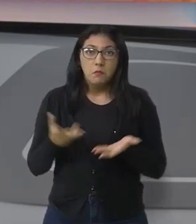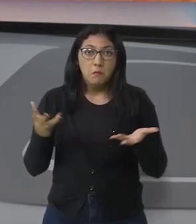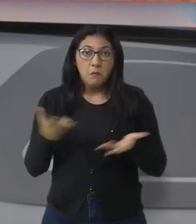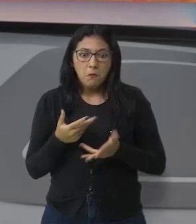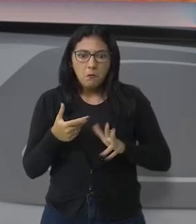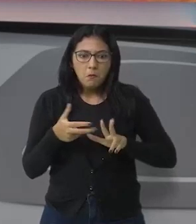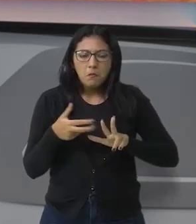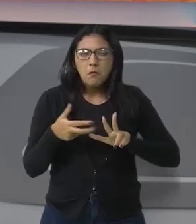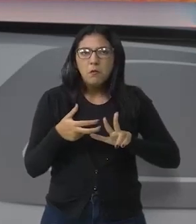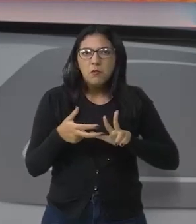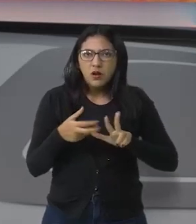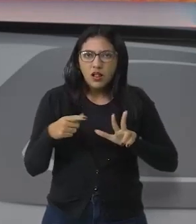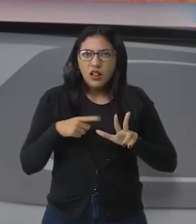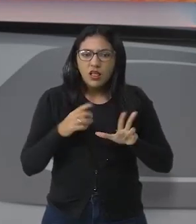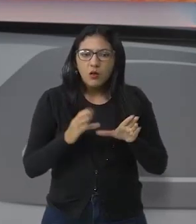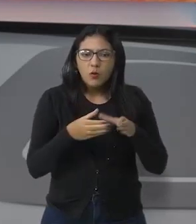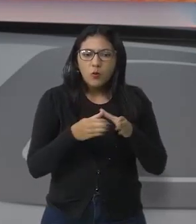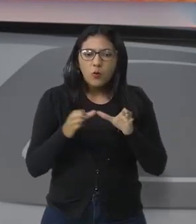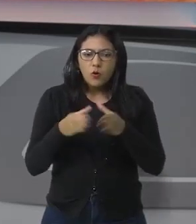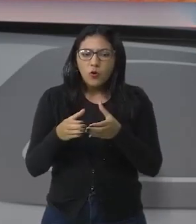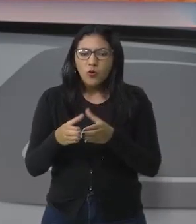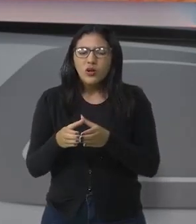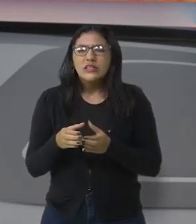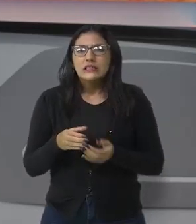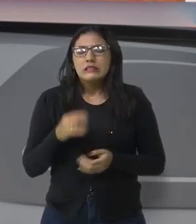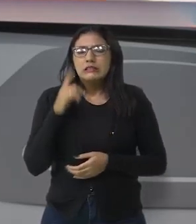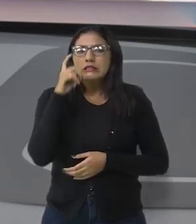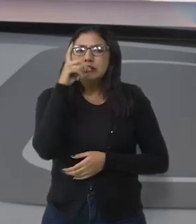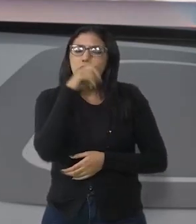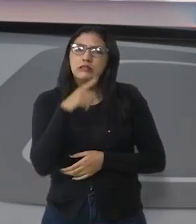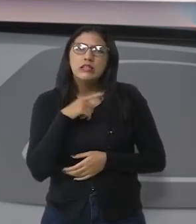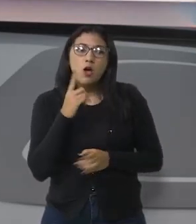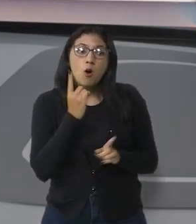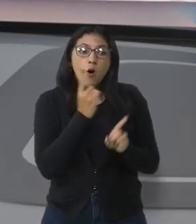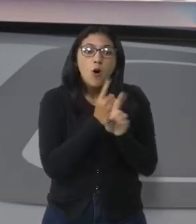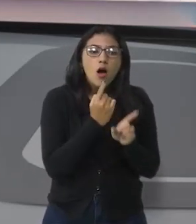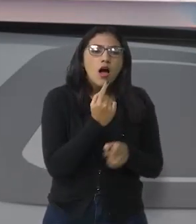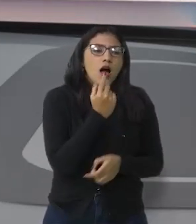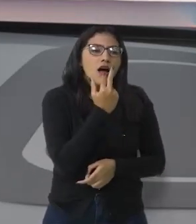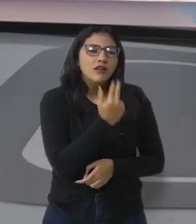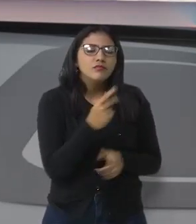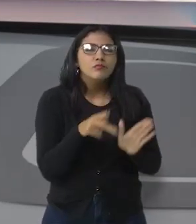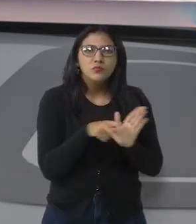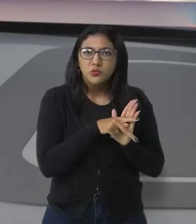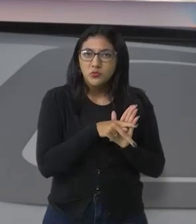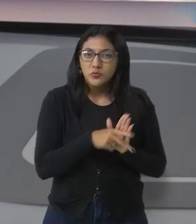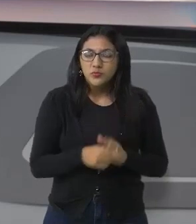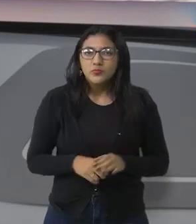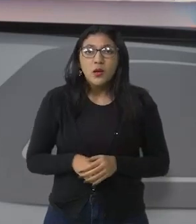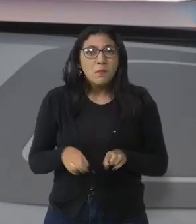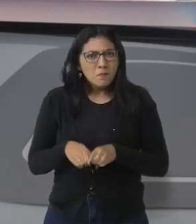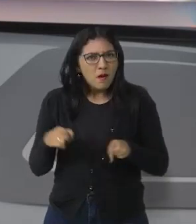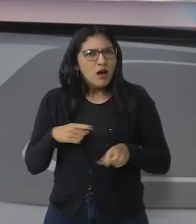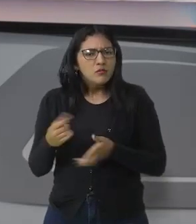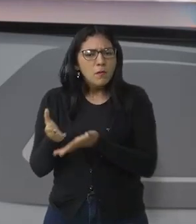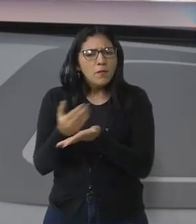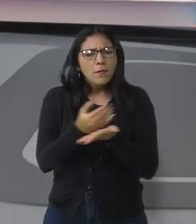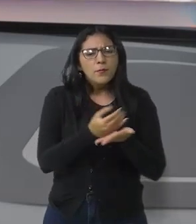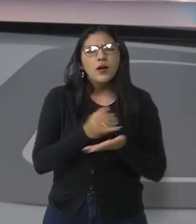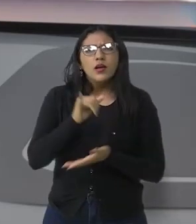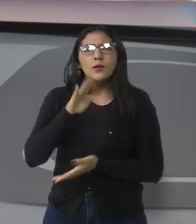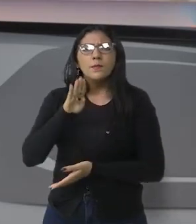indígena, poucas conseguem manter a sua própria língua. Mas a gente verifica com o IBGE que as populações indígenas